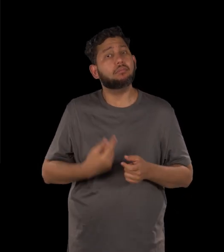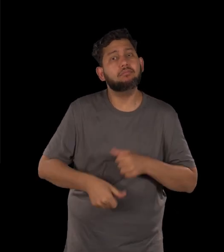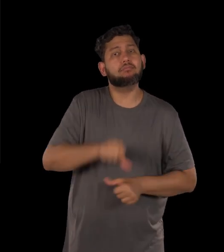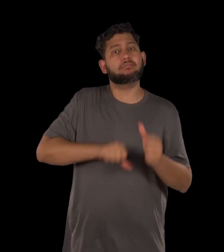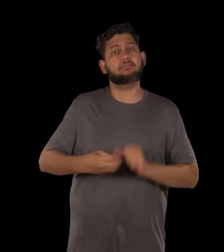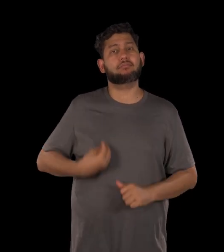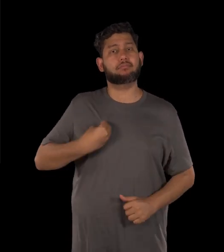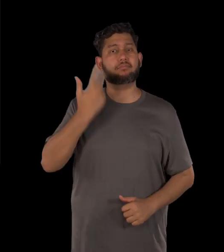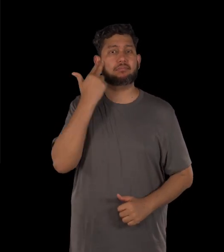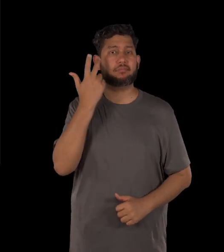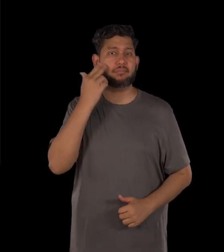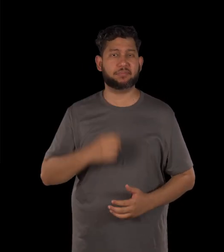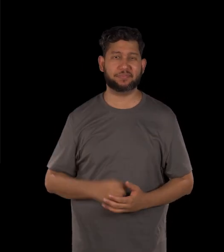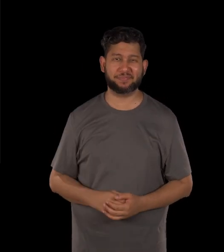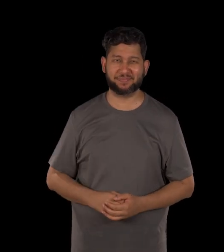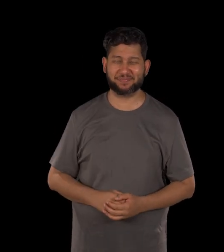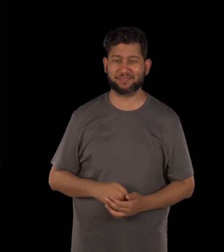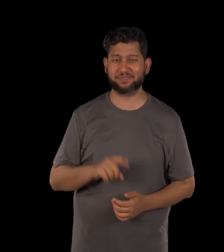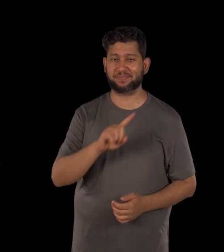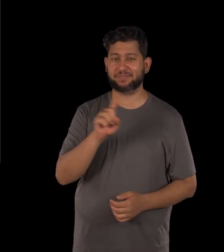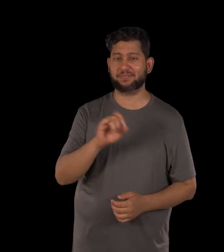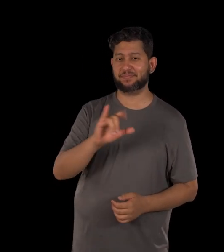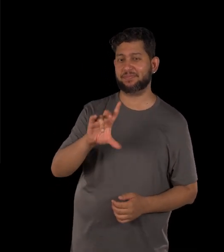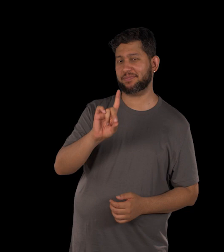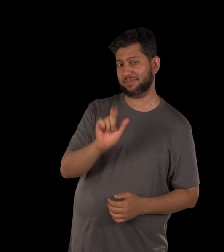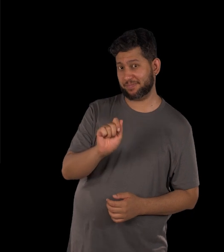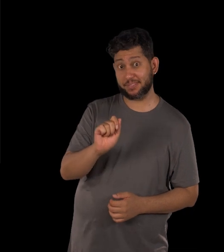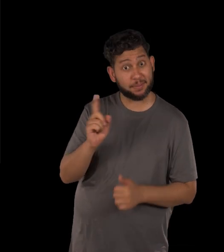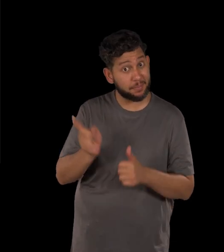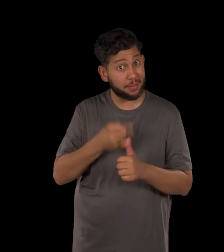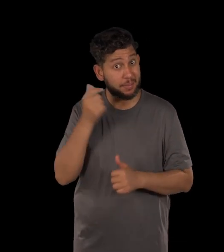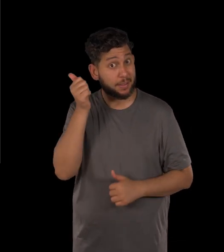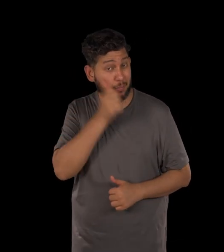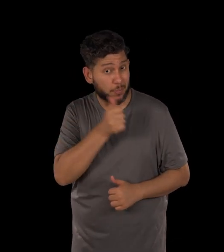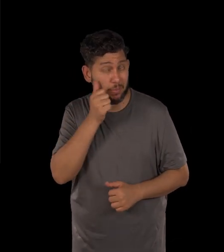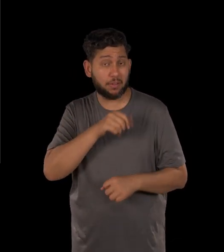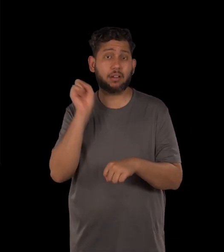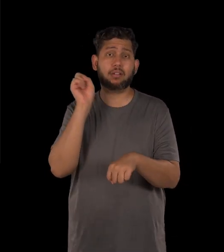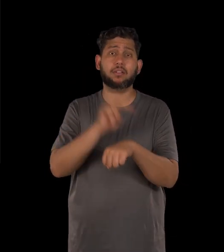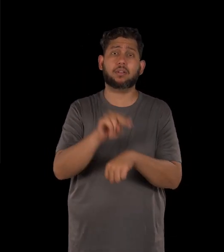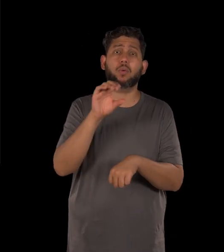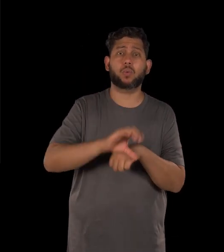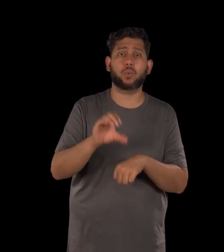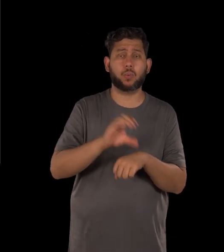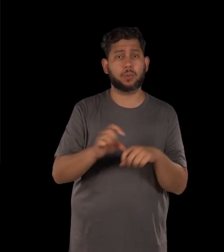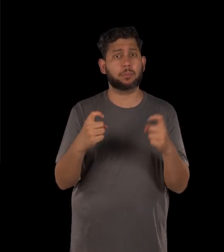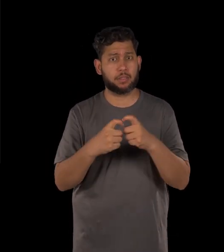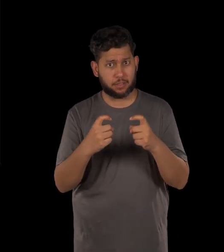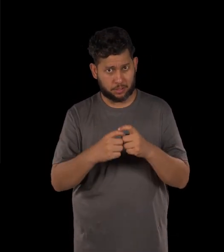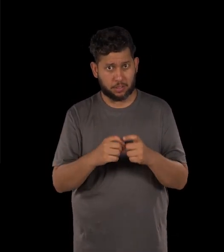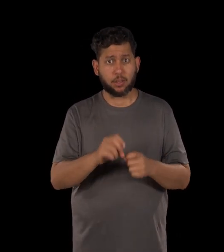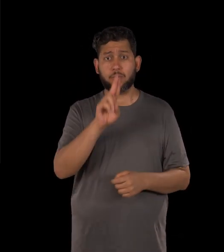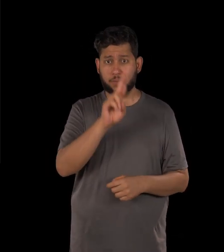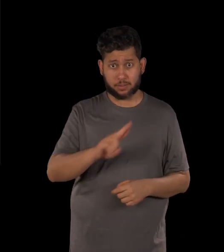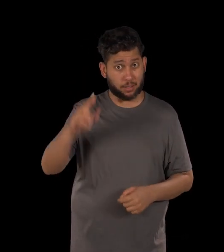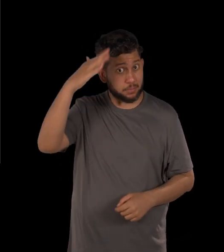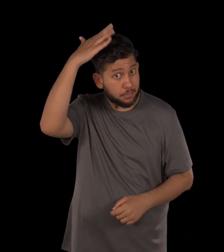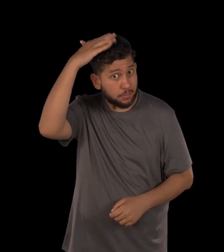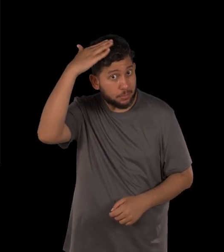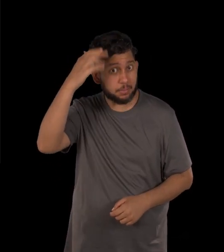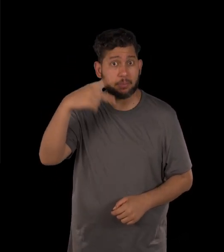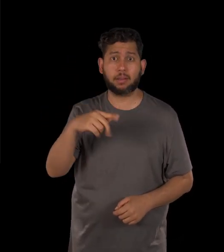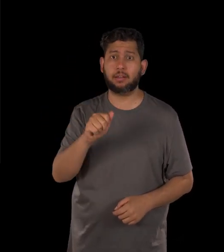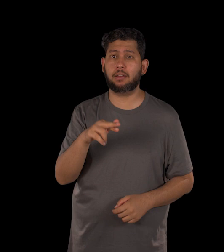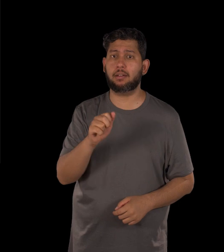Zilda Arns foi uma das primeiras mulheres a entrar no curso de medicina da Universidade Federal do Paraná, onde optou pela